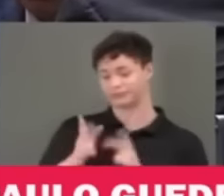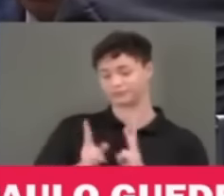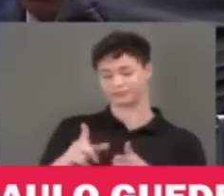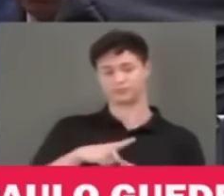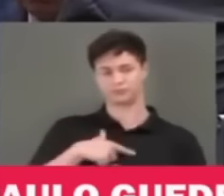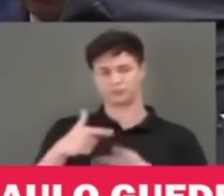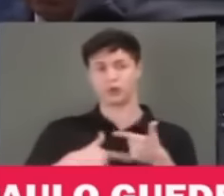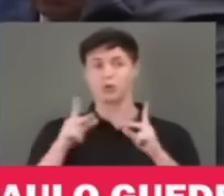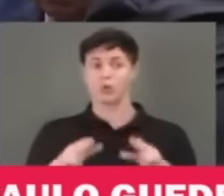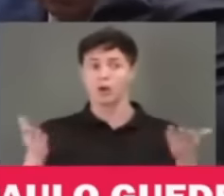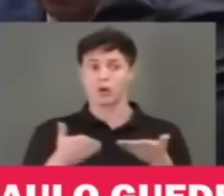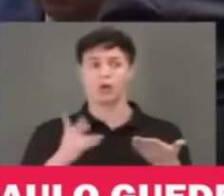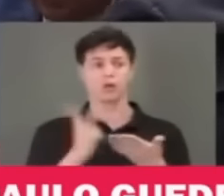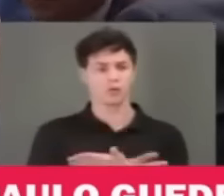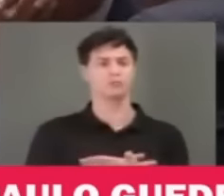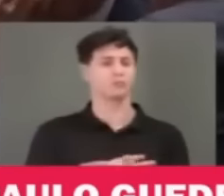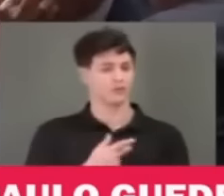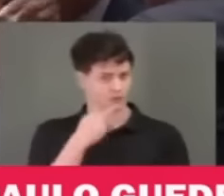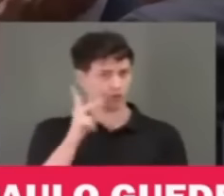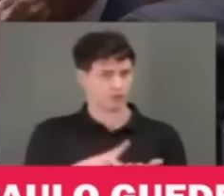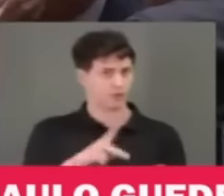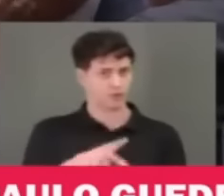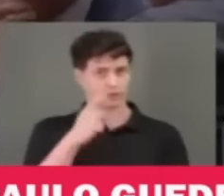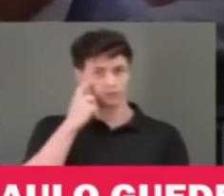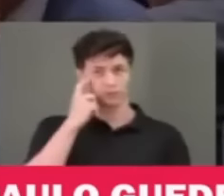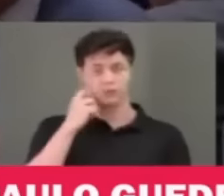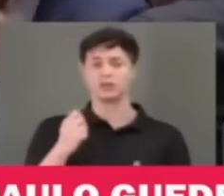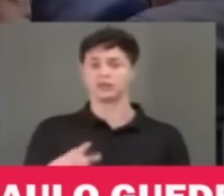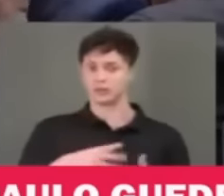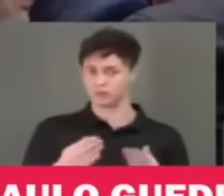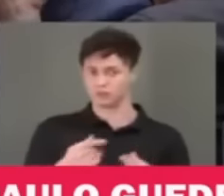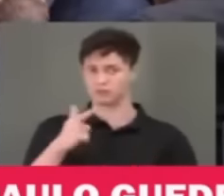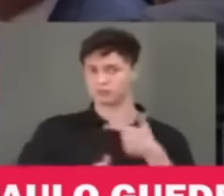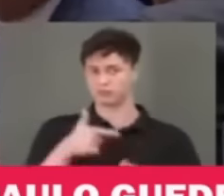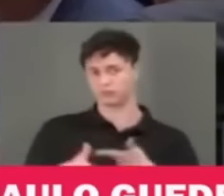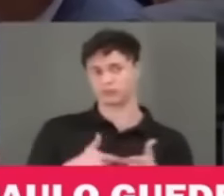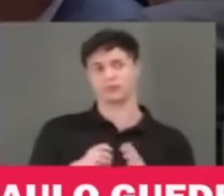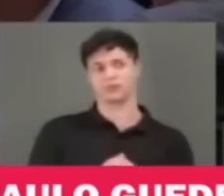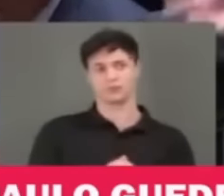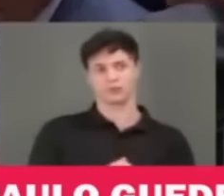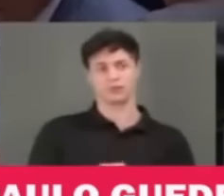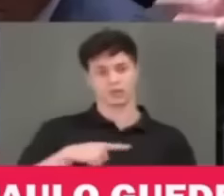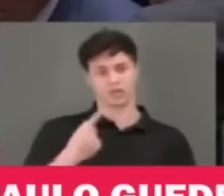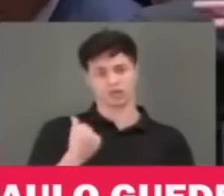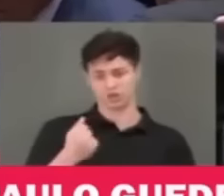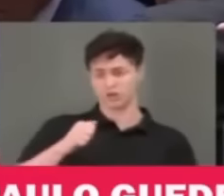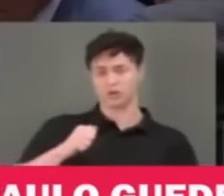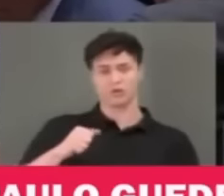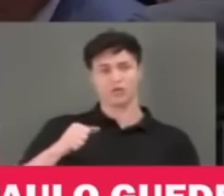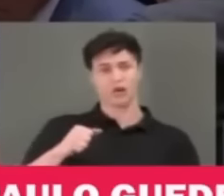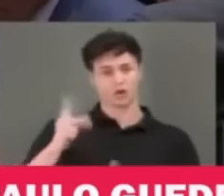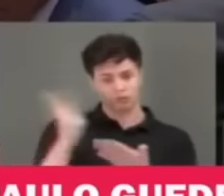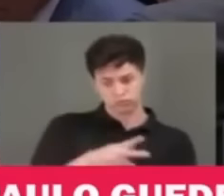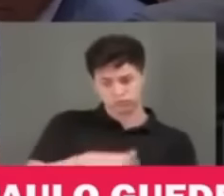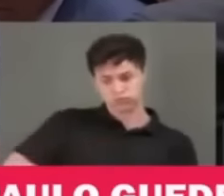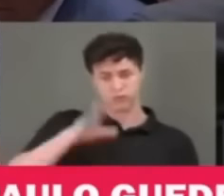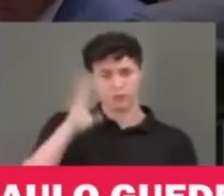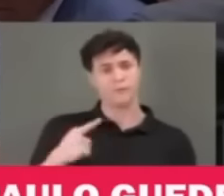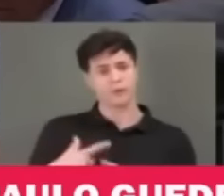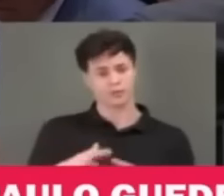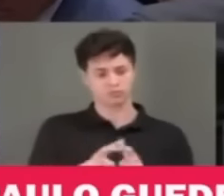emprego como tá seo tendo agora vamos ser sincero nós estamos gerando muito emprego tem realmente dinheiro circulando na praça brasileira porque tá se gerando